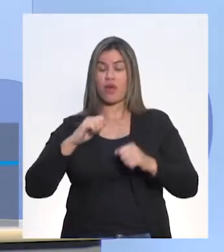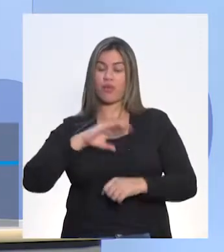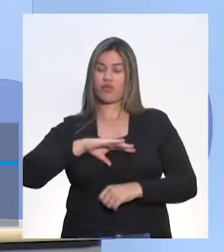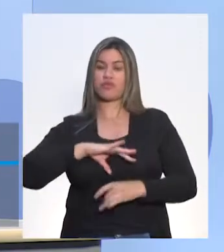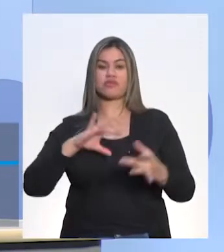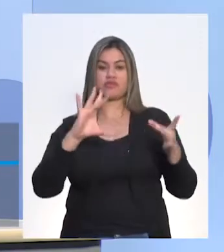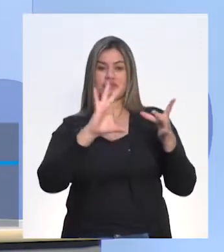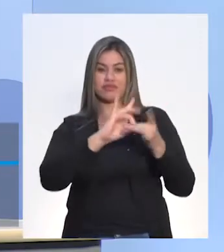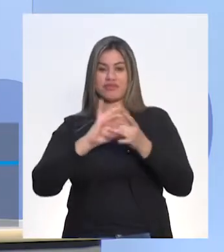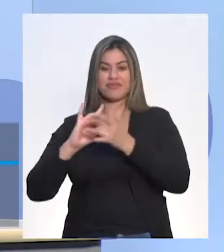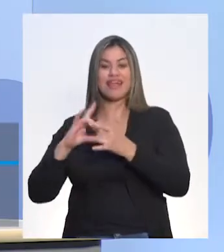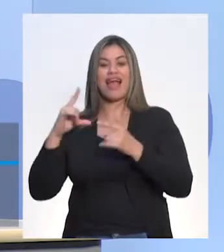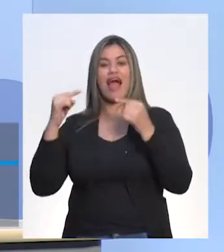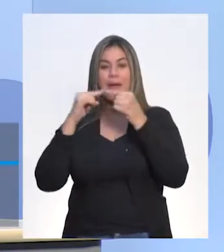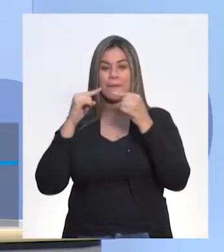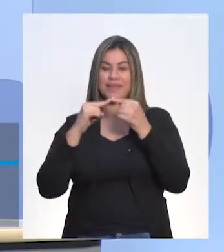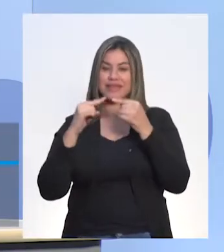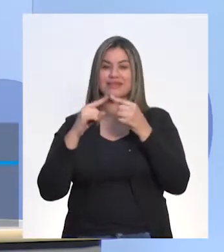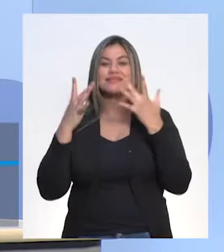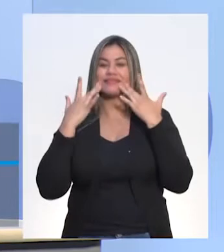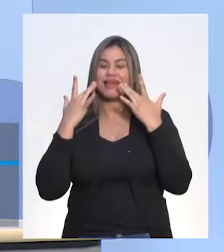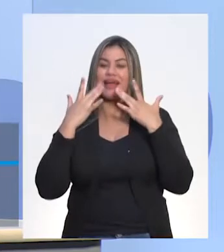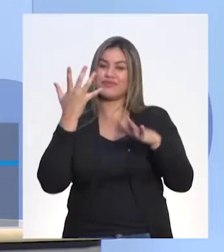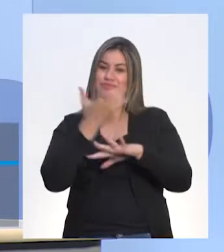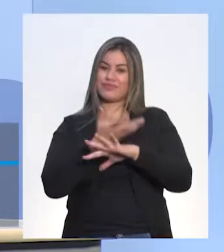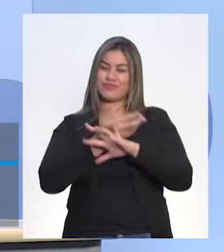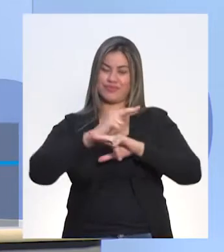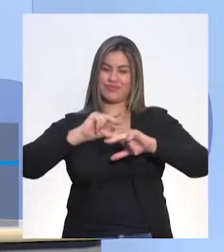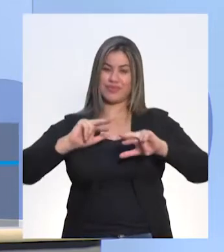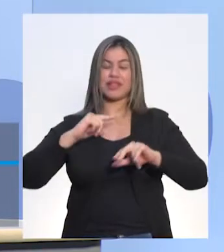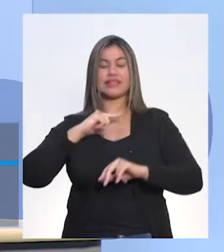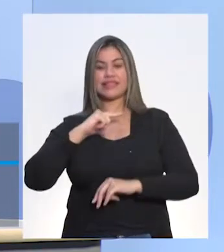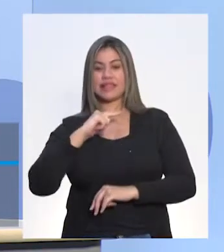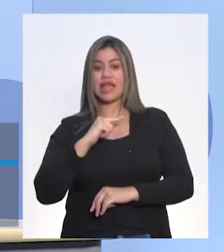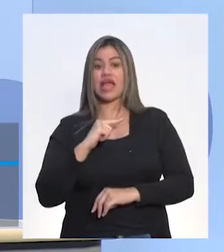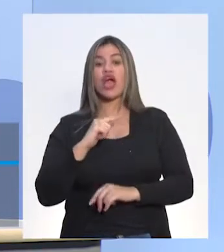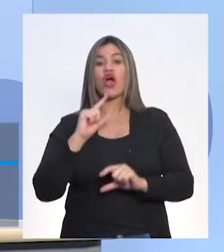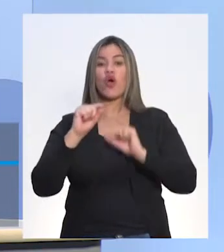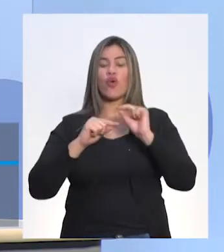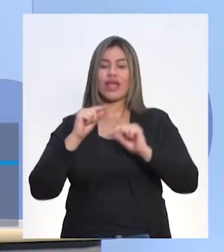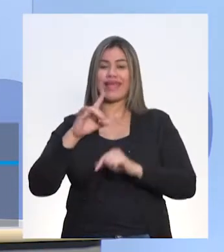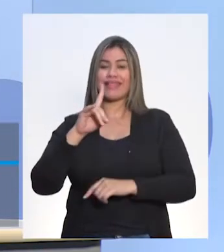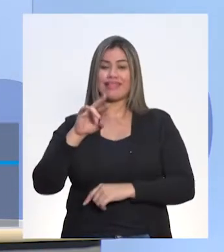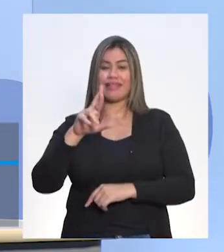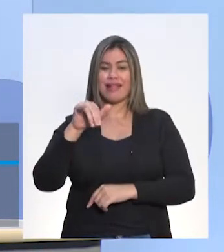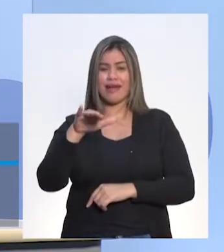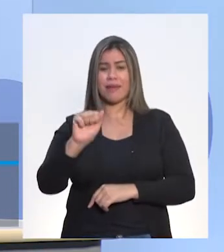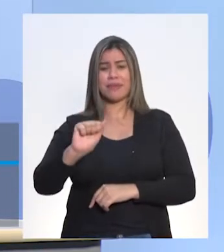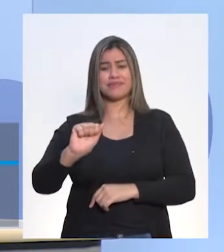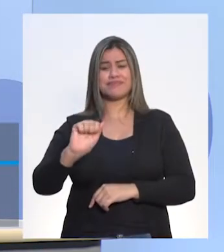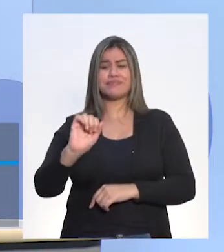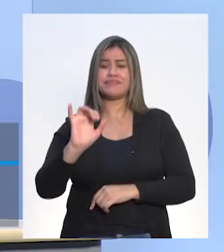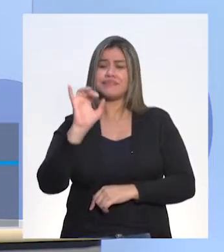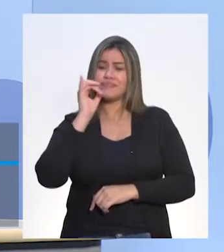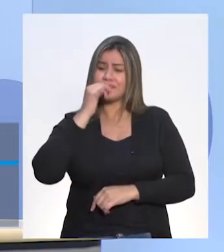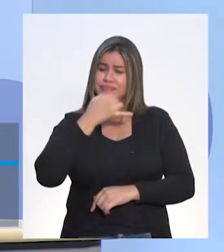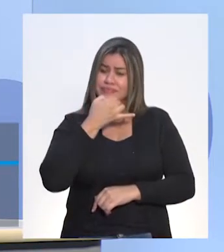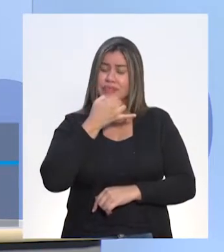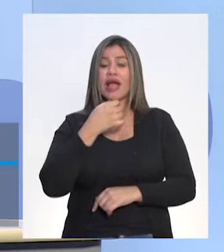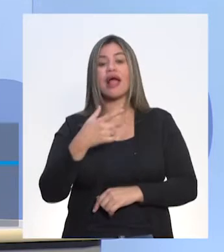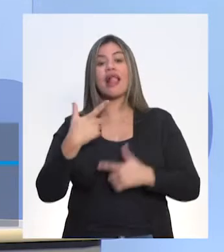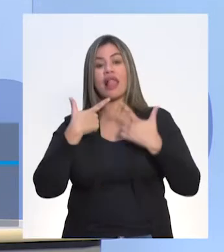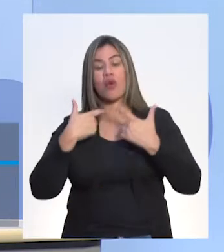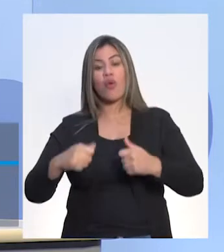Nossas aulas sempre são interdisciplinares, né? Então, o gênero dramático. Vamos falar de dois assuntos hoje, né? Que é a linguagem formal e não formal